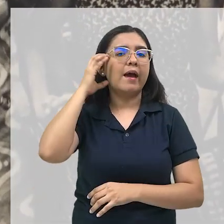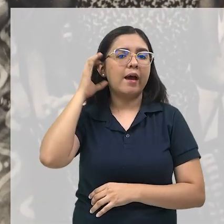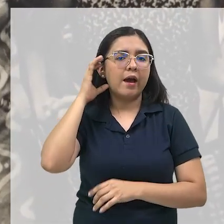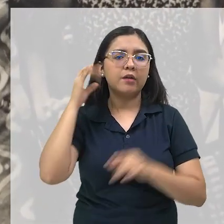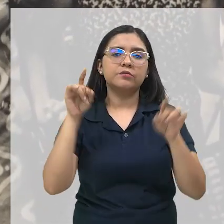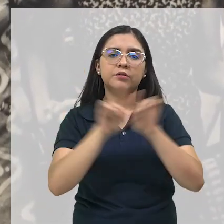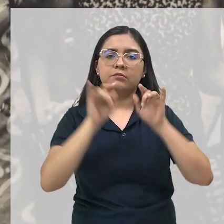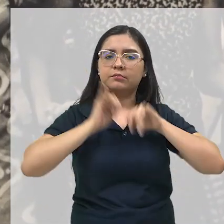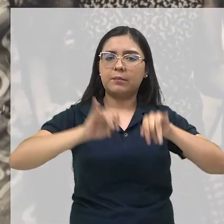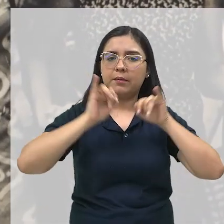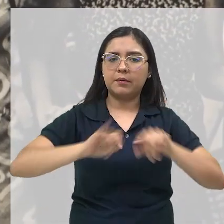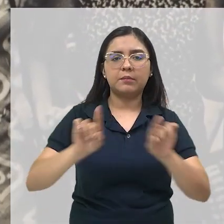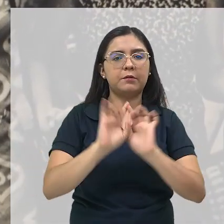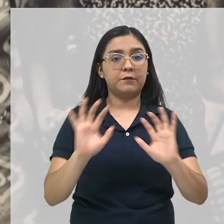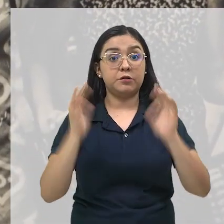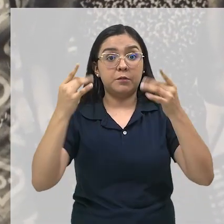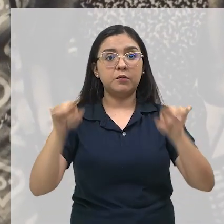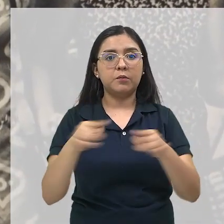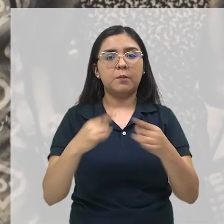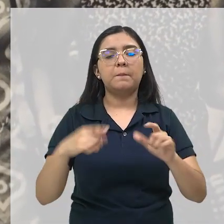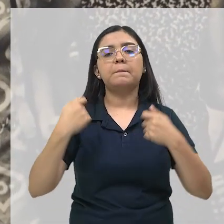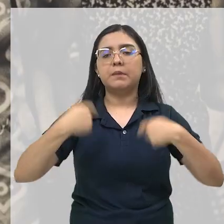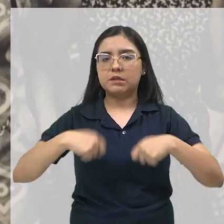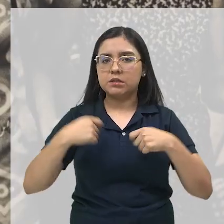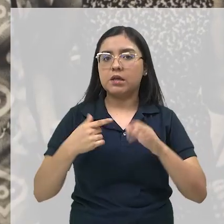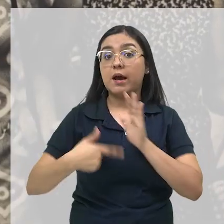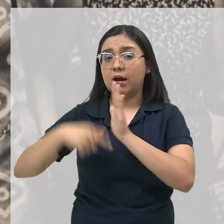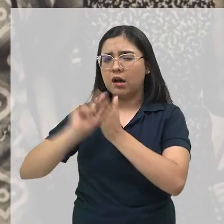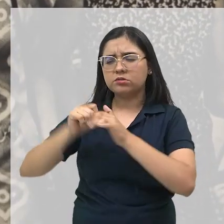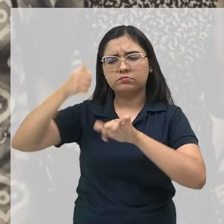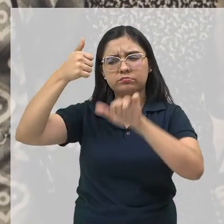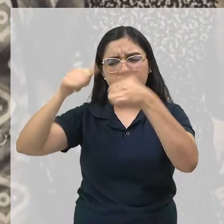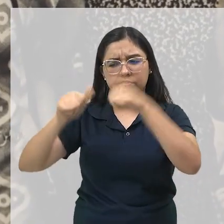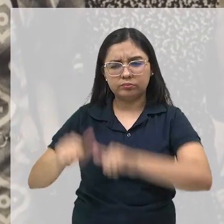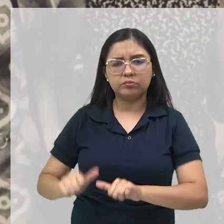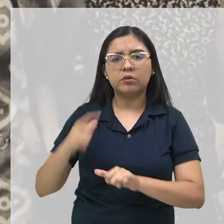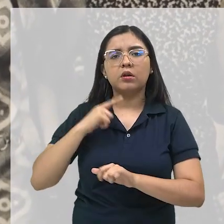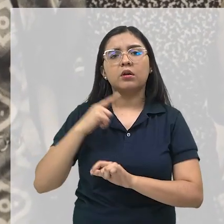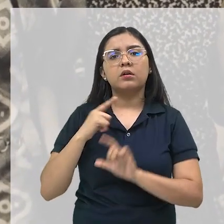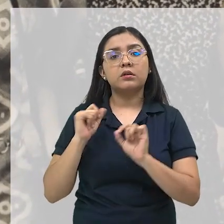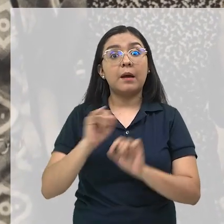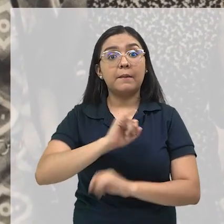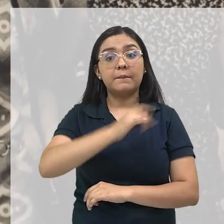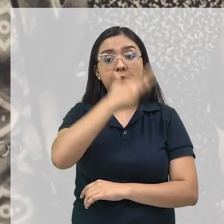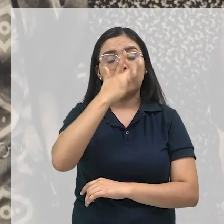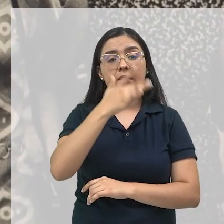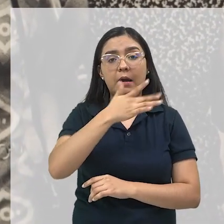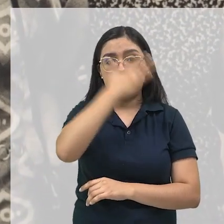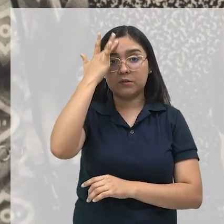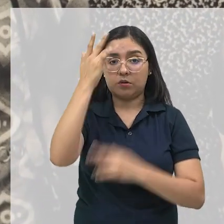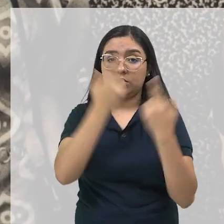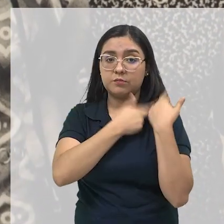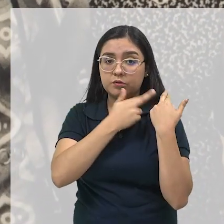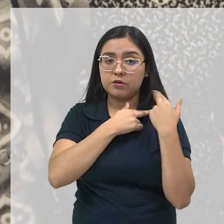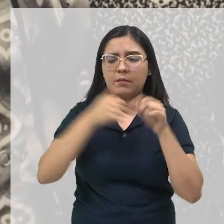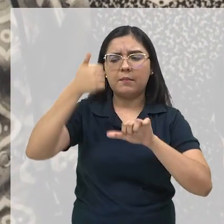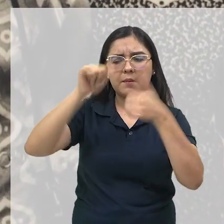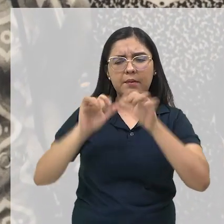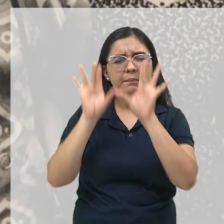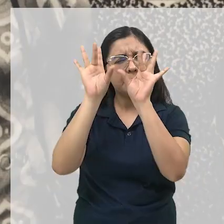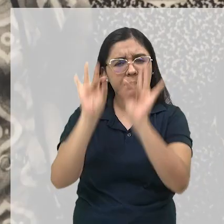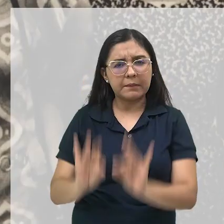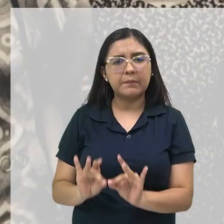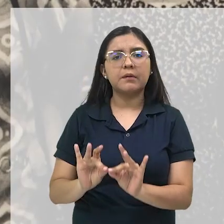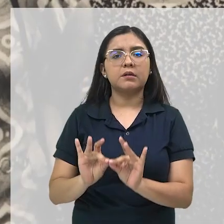rádios, até mesmo nos festivais de música, tinham que passar por um órgão de censura, onde o censor, ou seja, a pessoa que ia avaliar